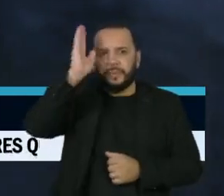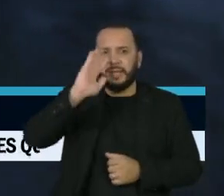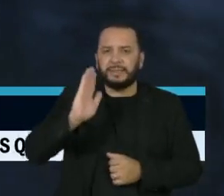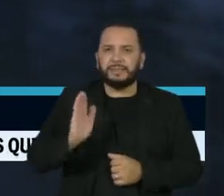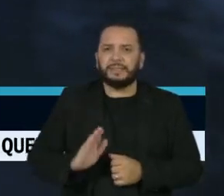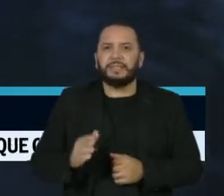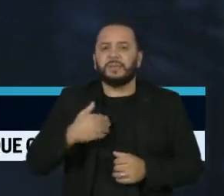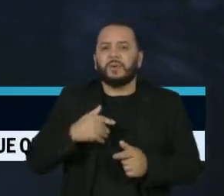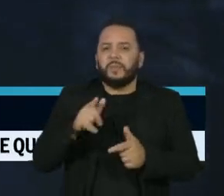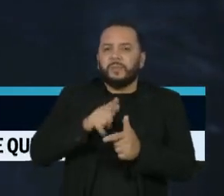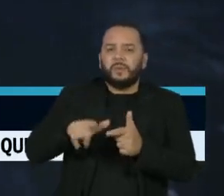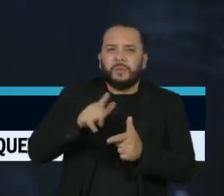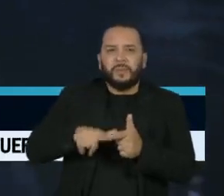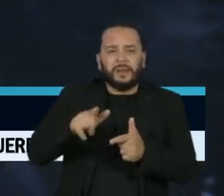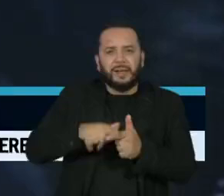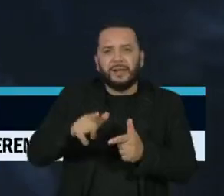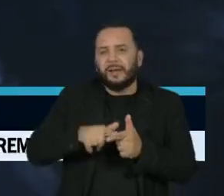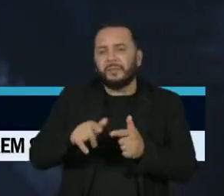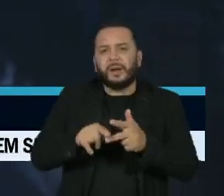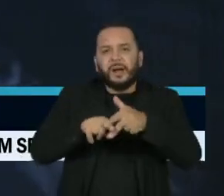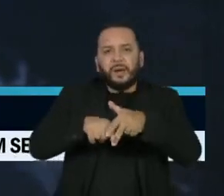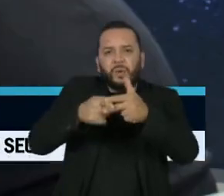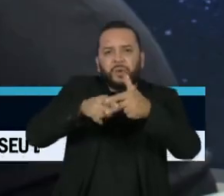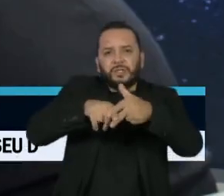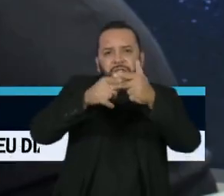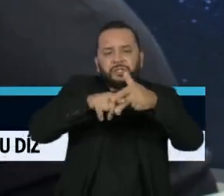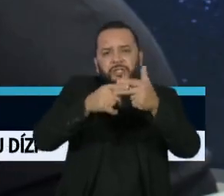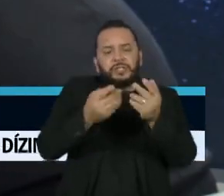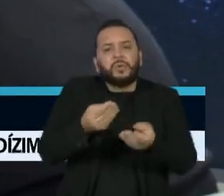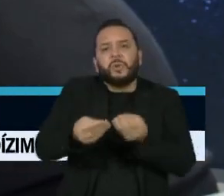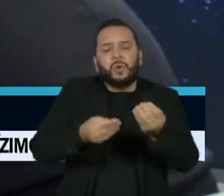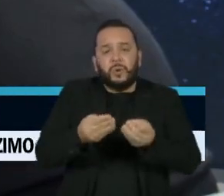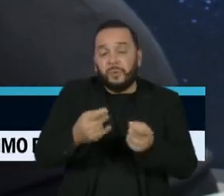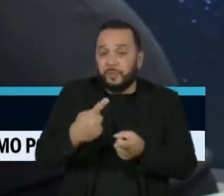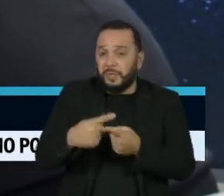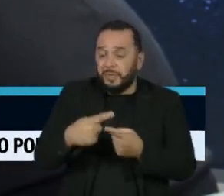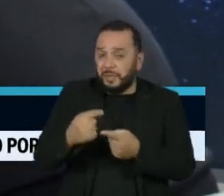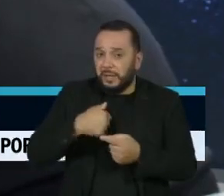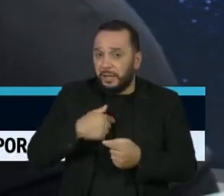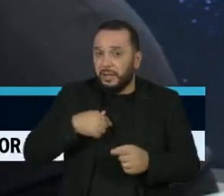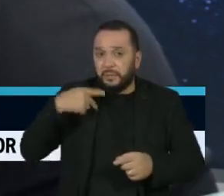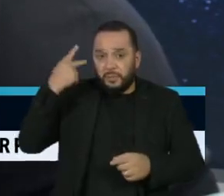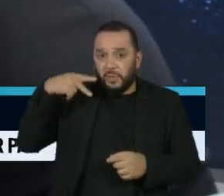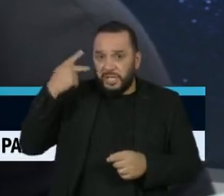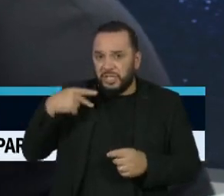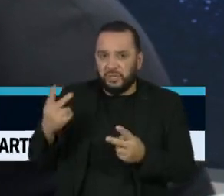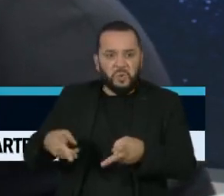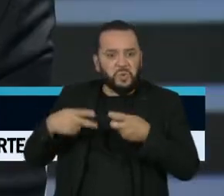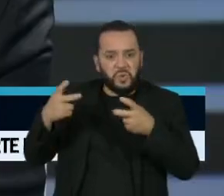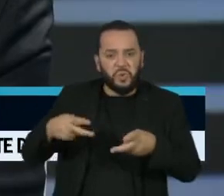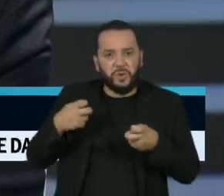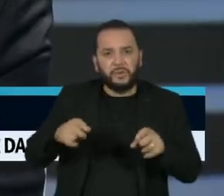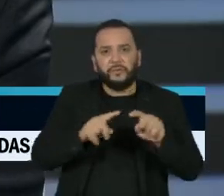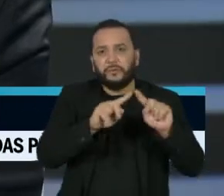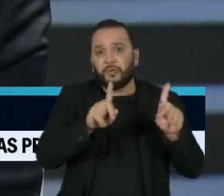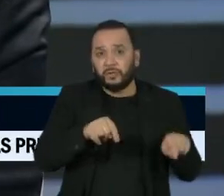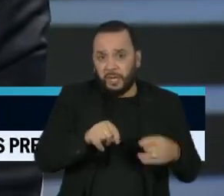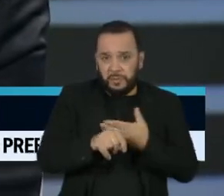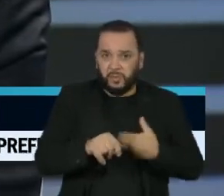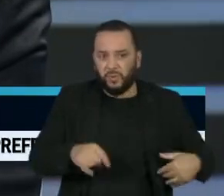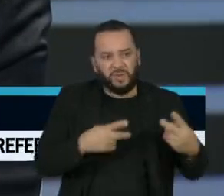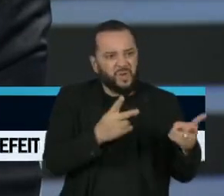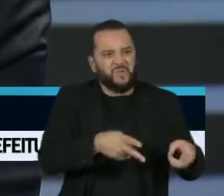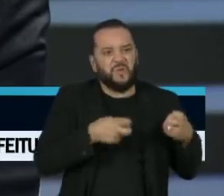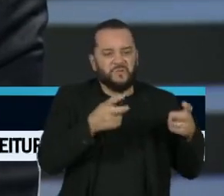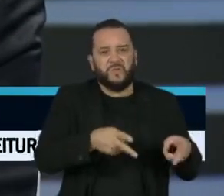essas distorções do sistema brasileiro que beneficiam os políticos e os servidores que atuam nesse sistema? Nas eleições, porque ninguém